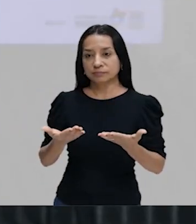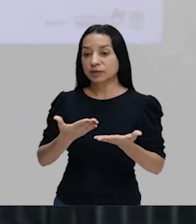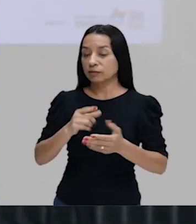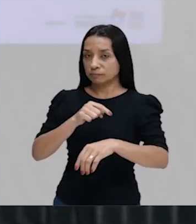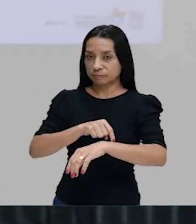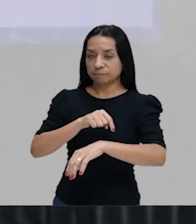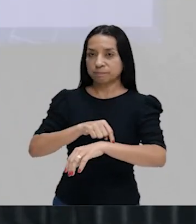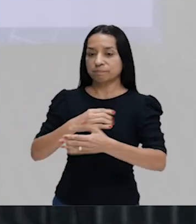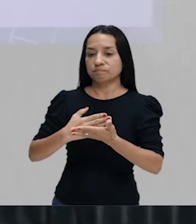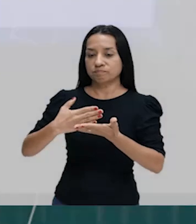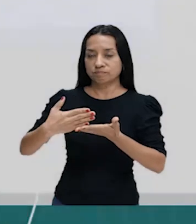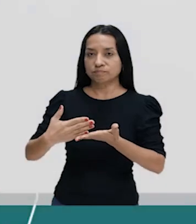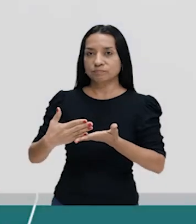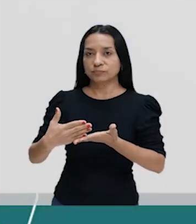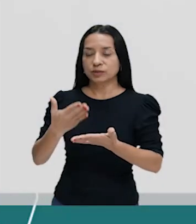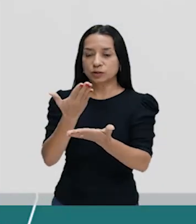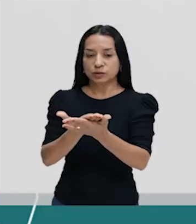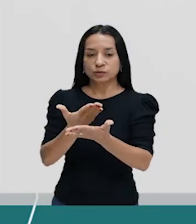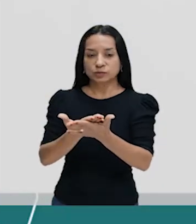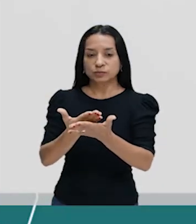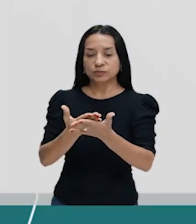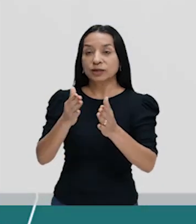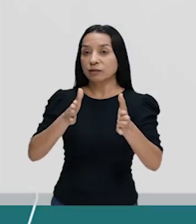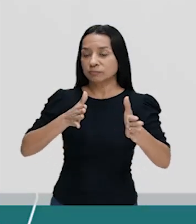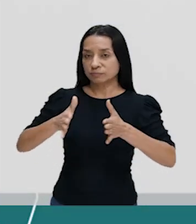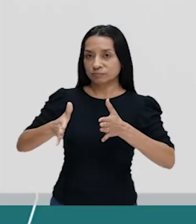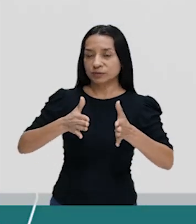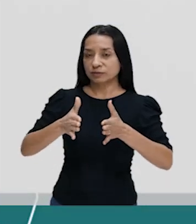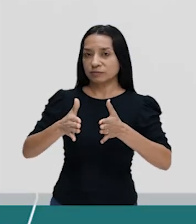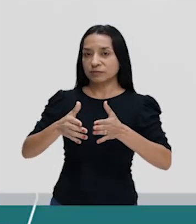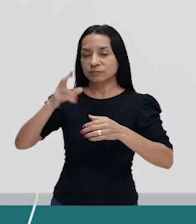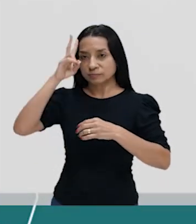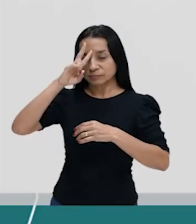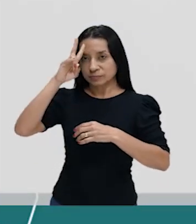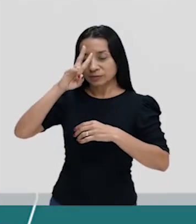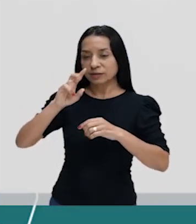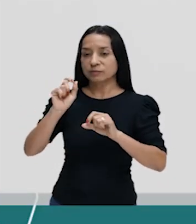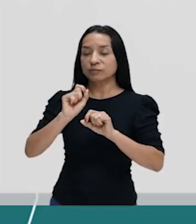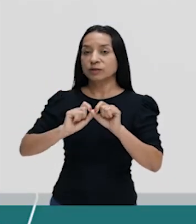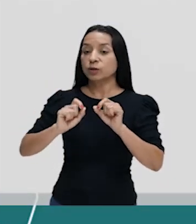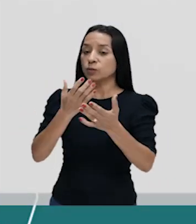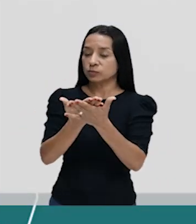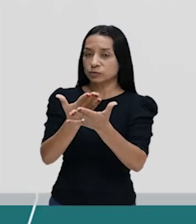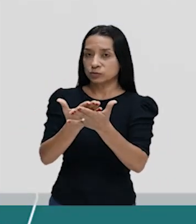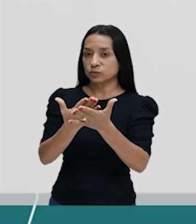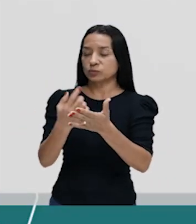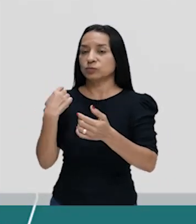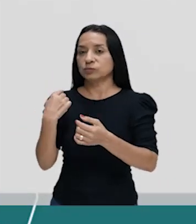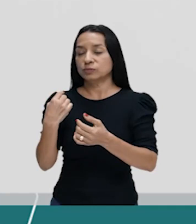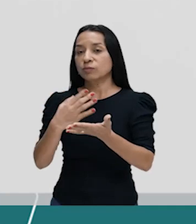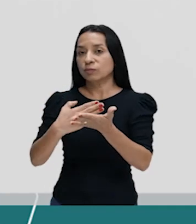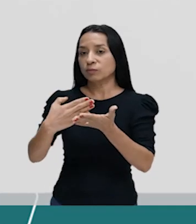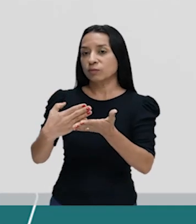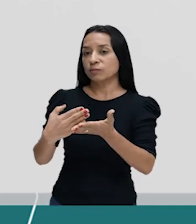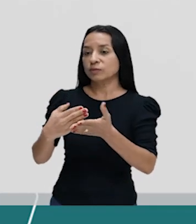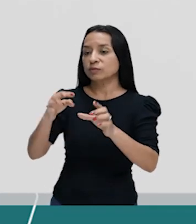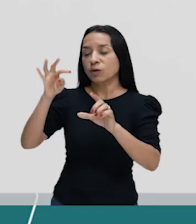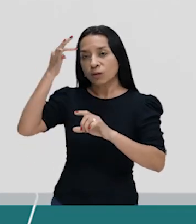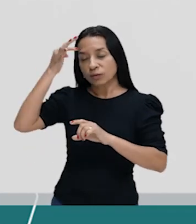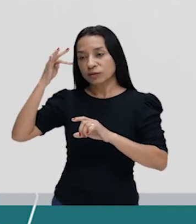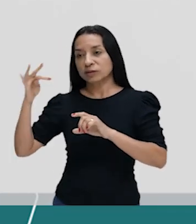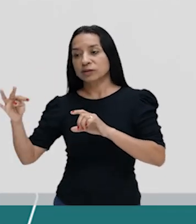deste momento, nós vamos estudar sobre os intervalos. Lembra? Nosso estudo iniciou lá com a teoria dos